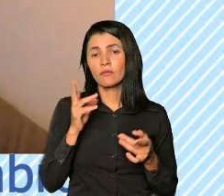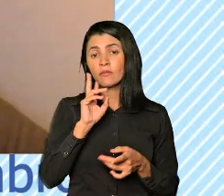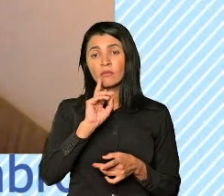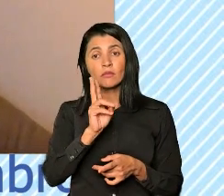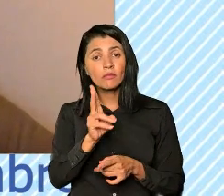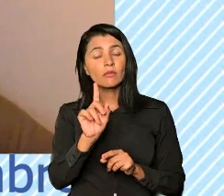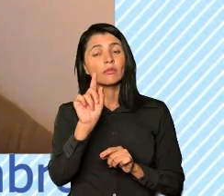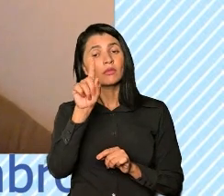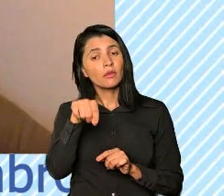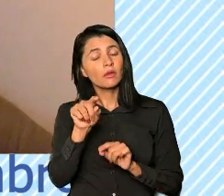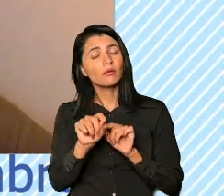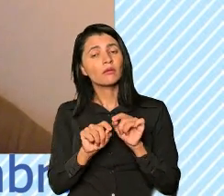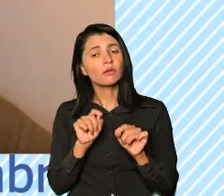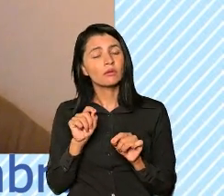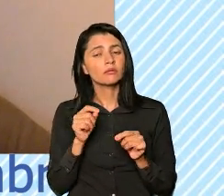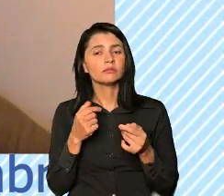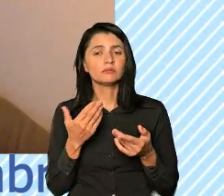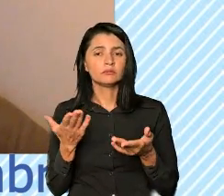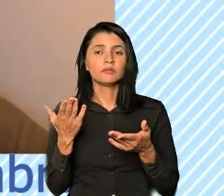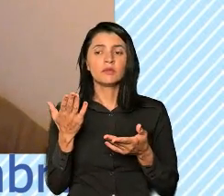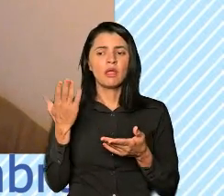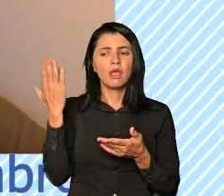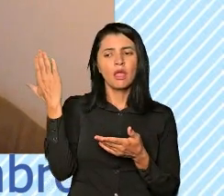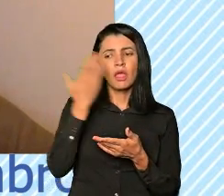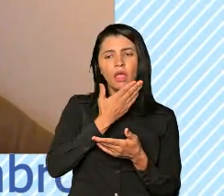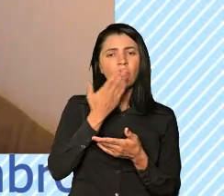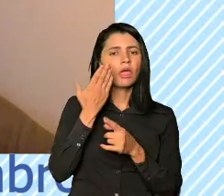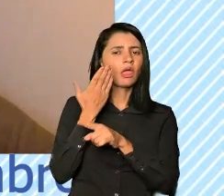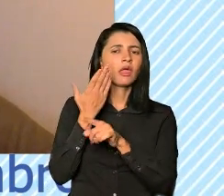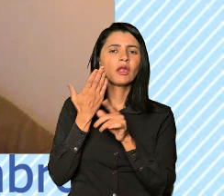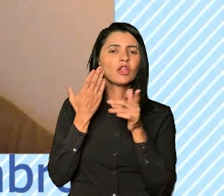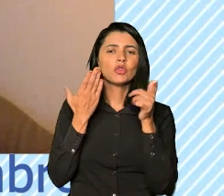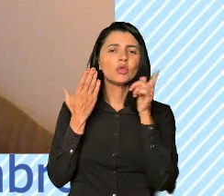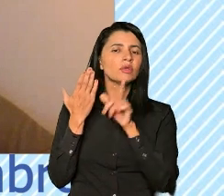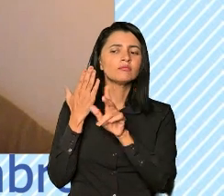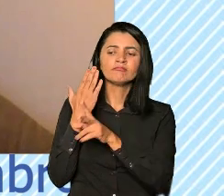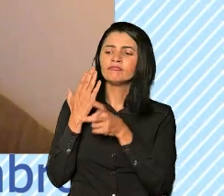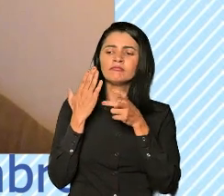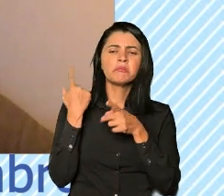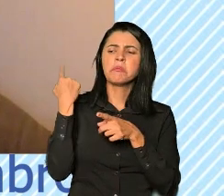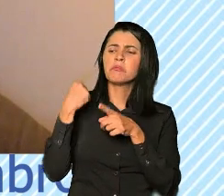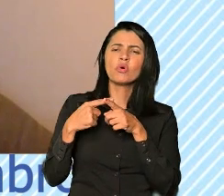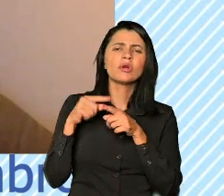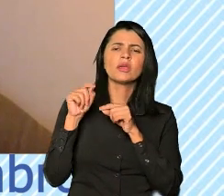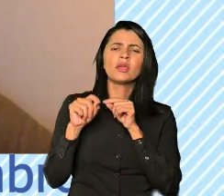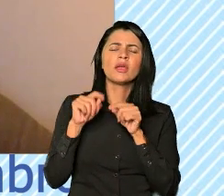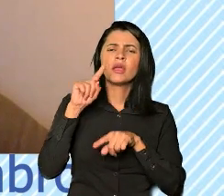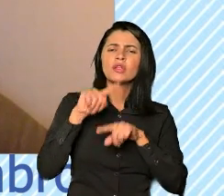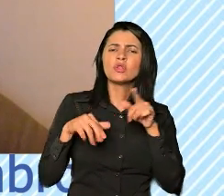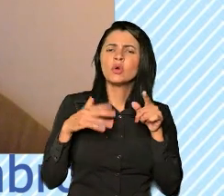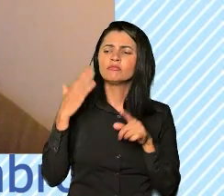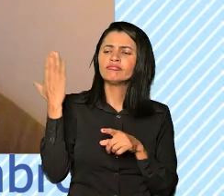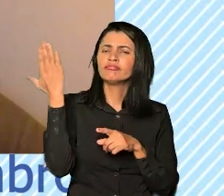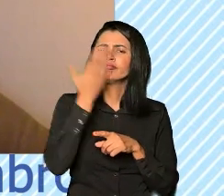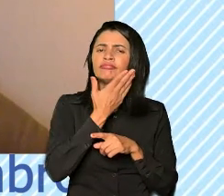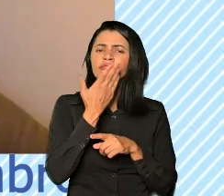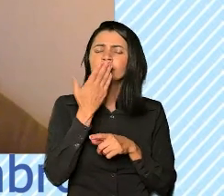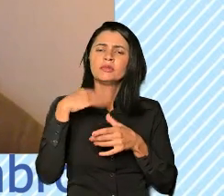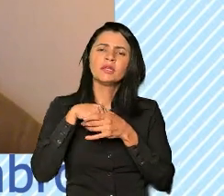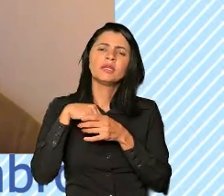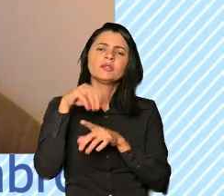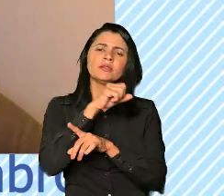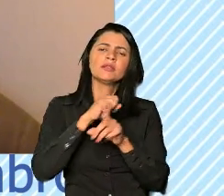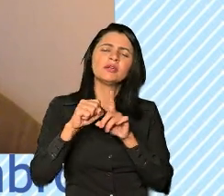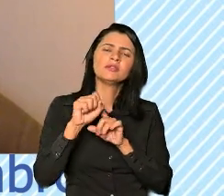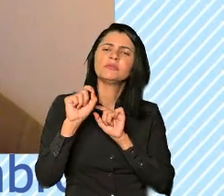sempre no invisível, a gente não consegue perceber o porquê que as coisas que estão invisíveis na